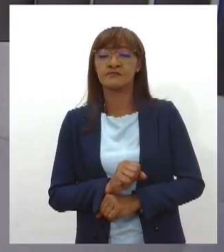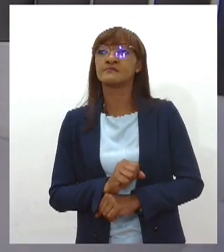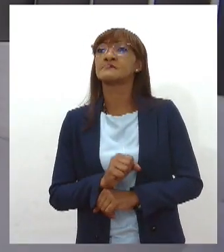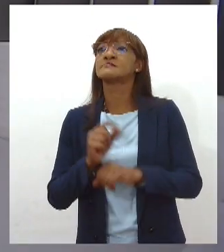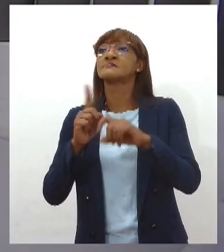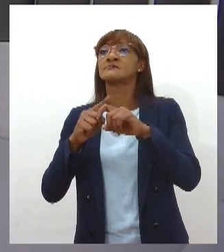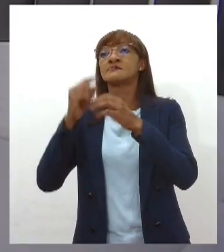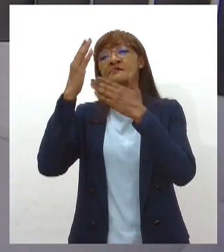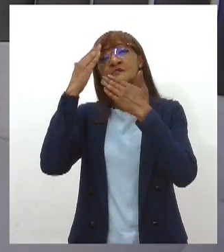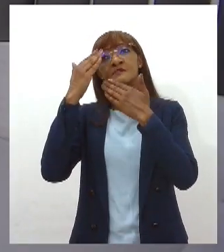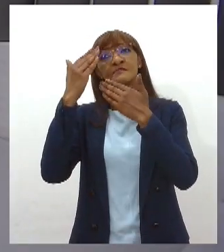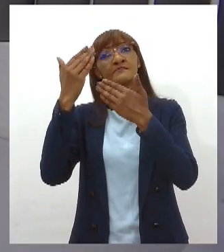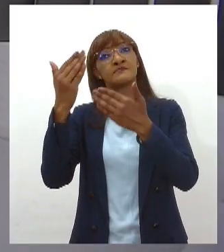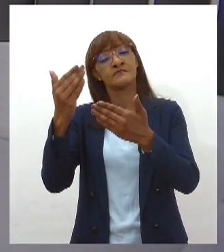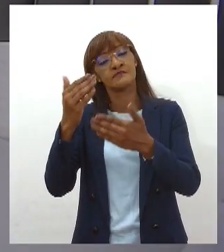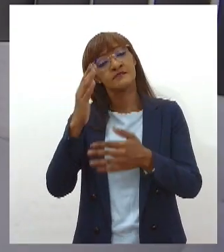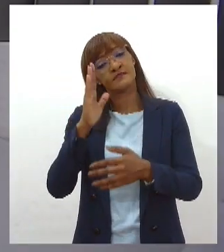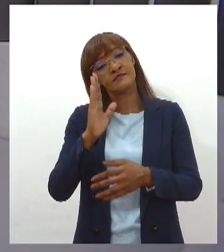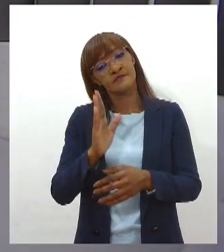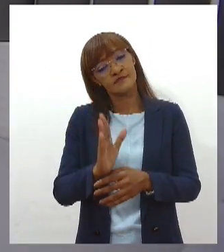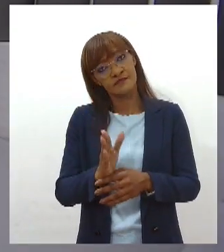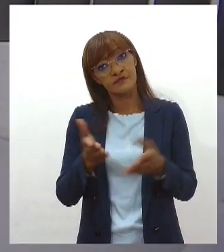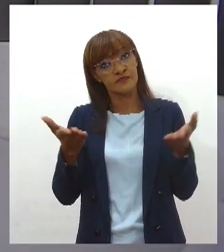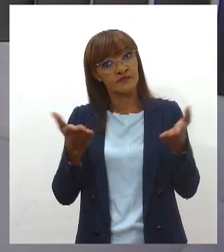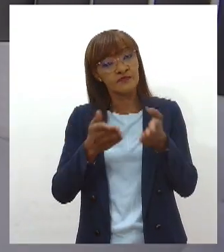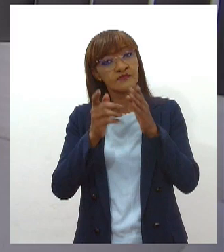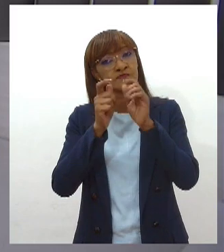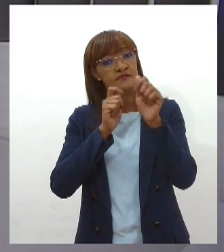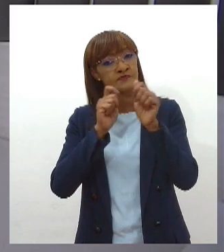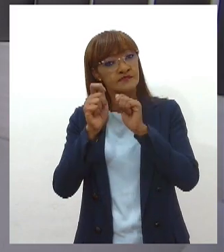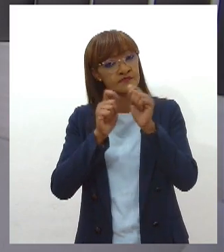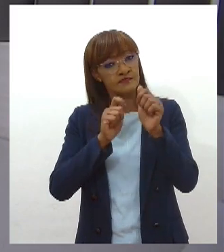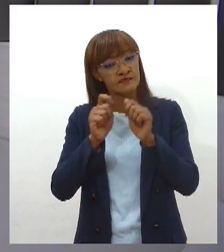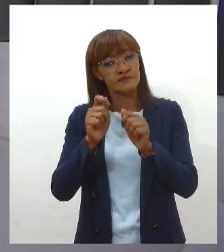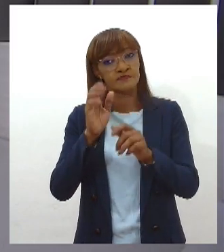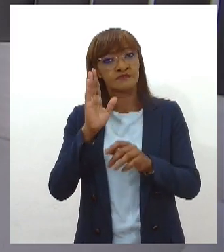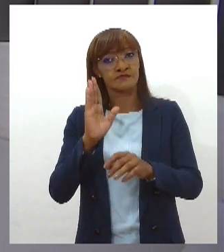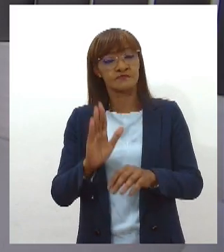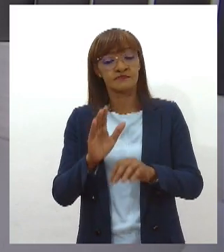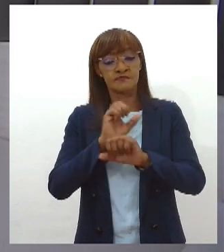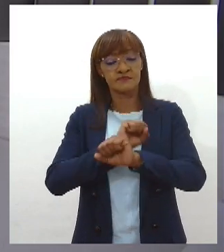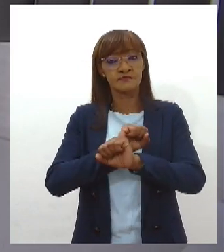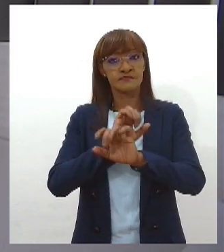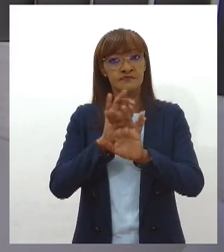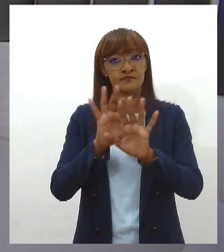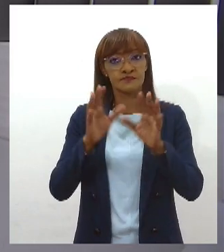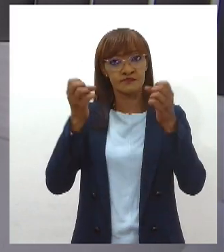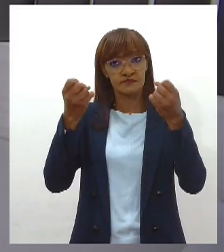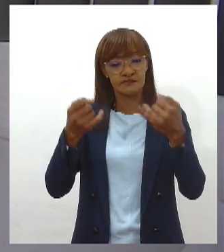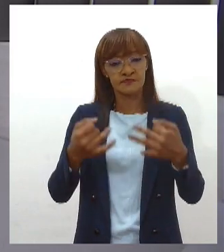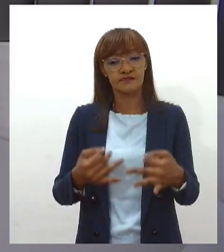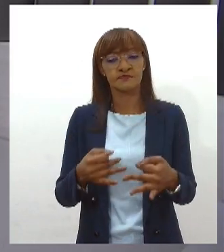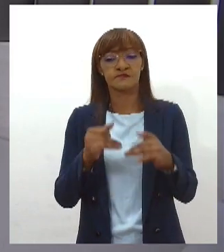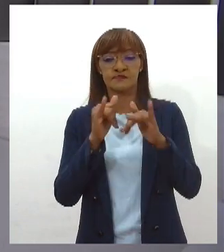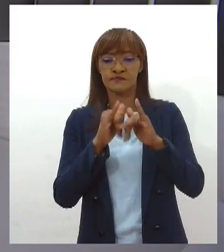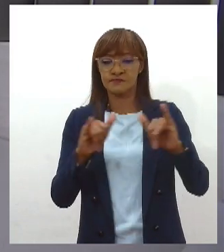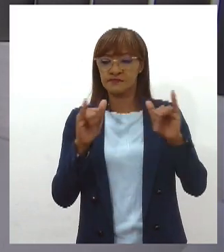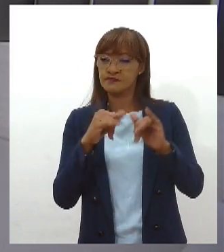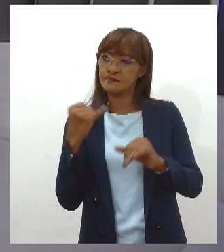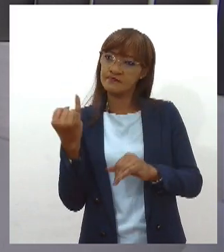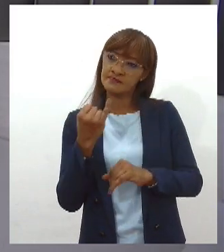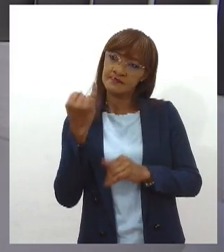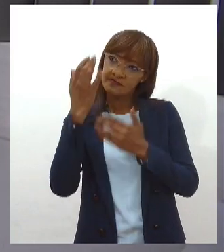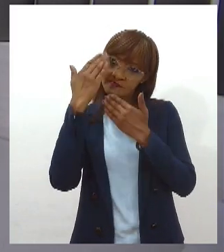sua participação aqui conosco, por dar esses esclarecimentos e fazer esse alerta, né, que é sempre muito importante. Obrigada, bom